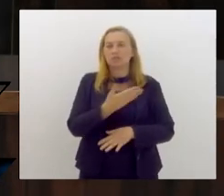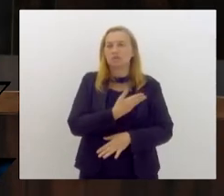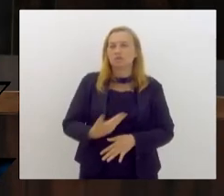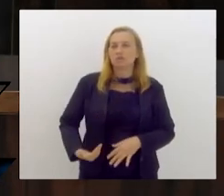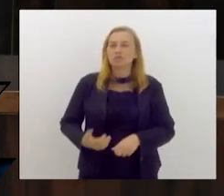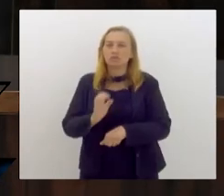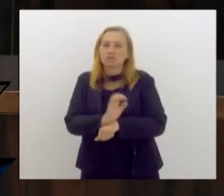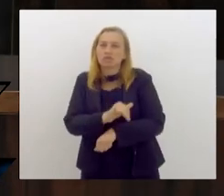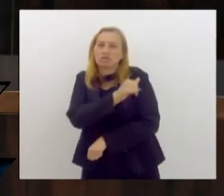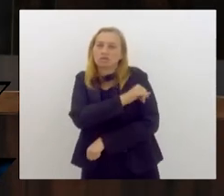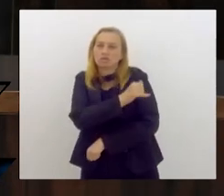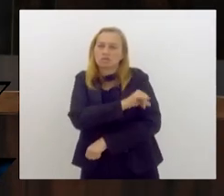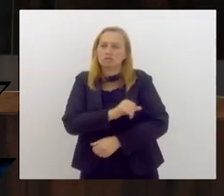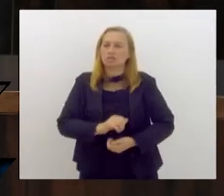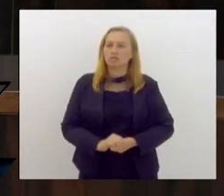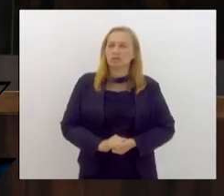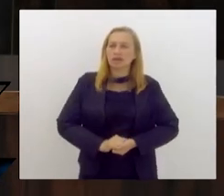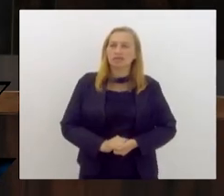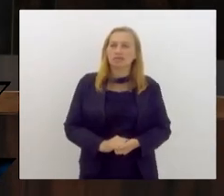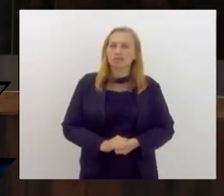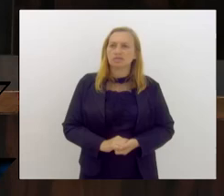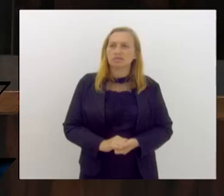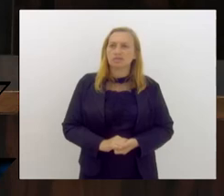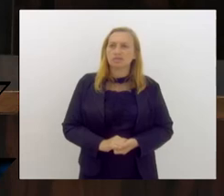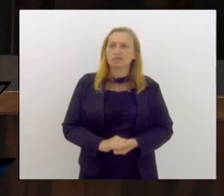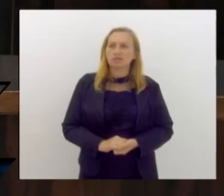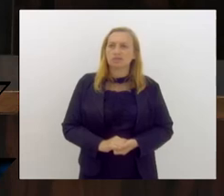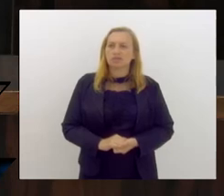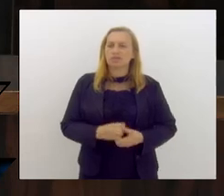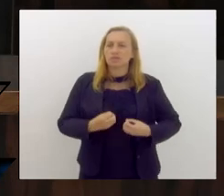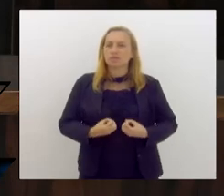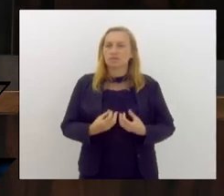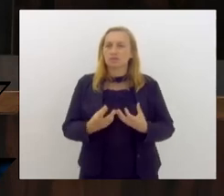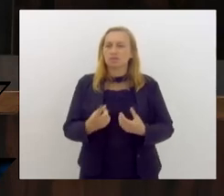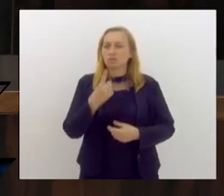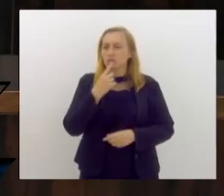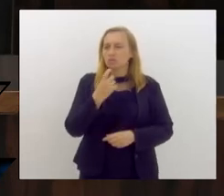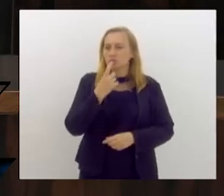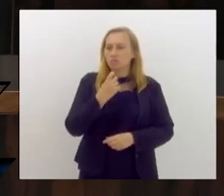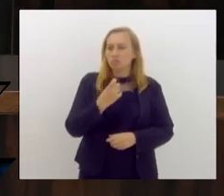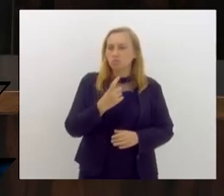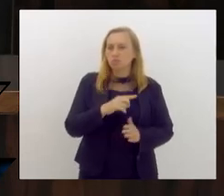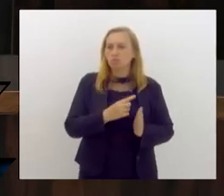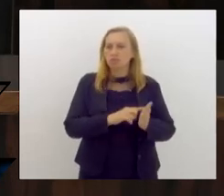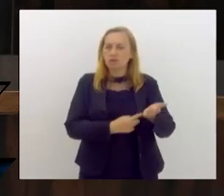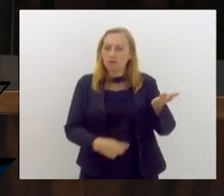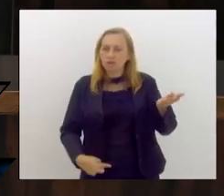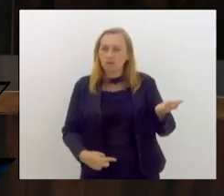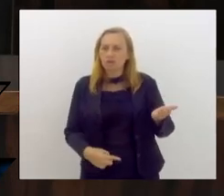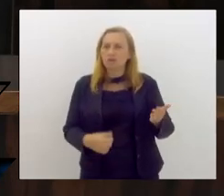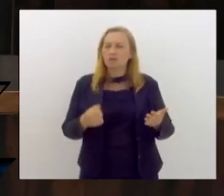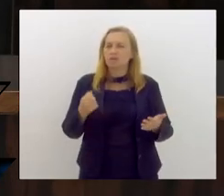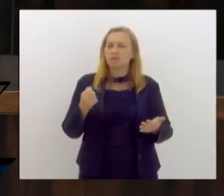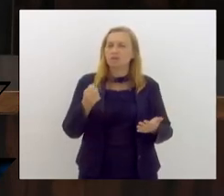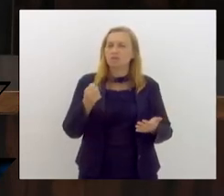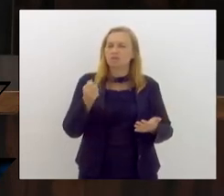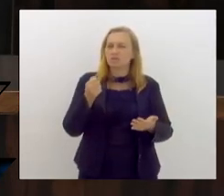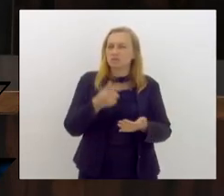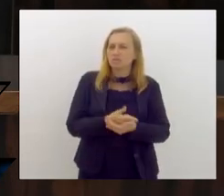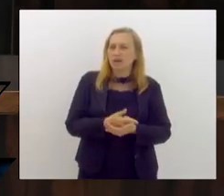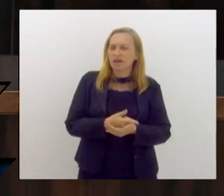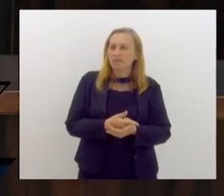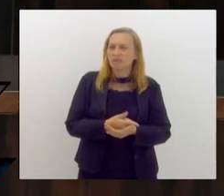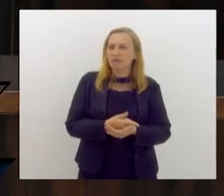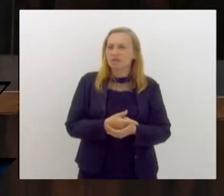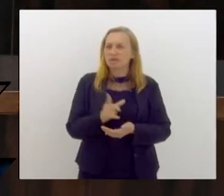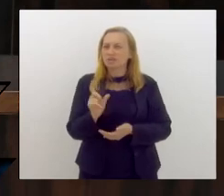a isentar o doador de sangue do pagamento da passagem de